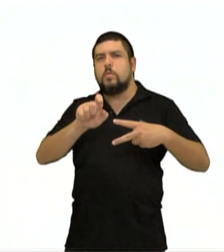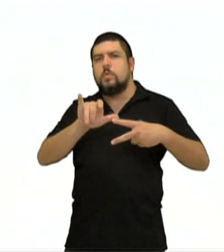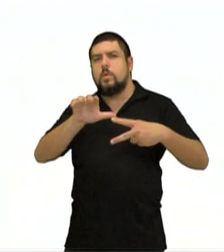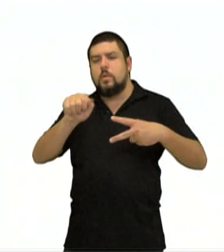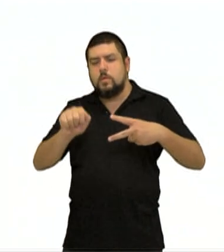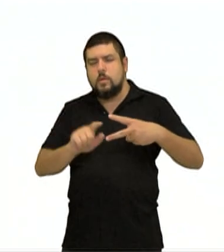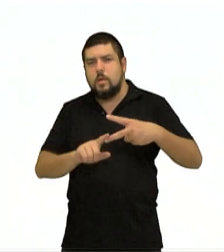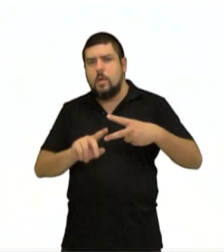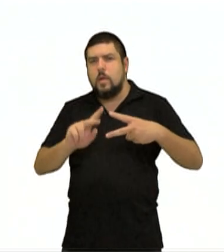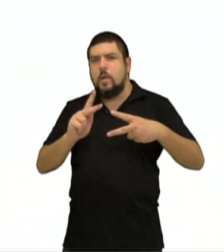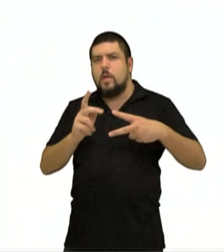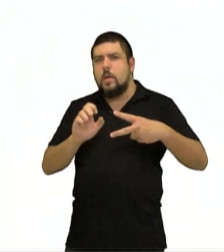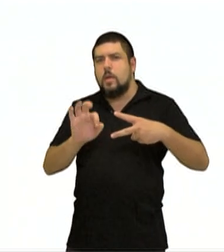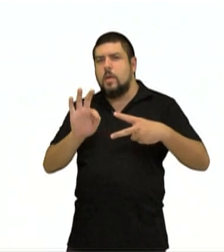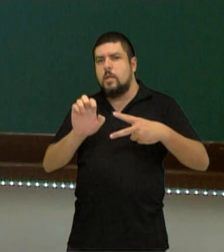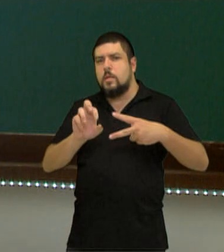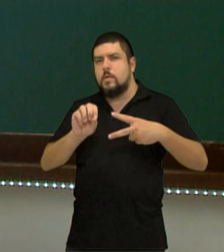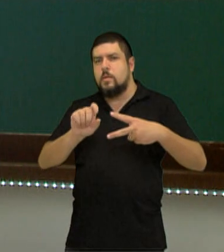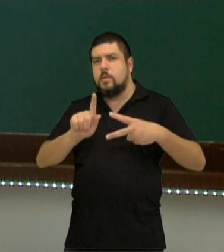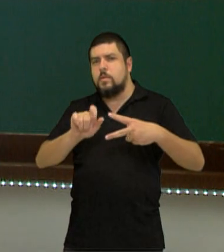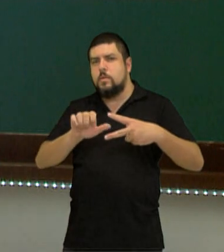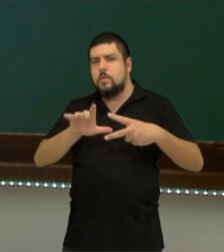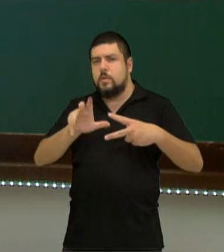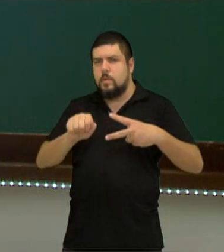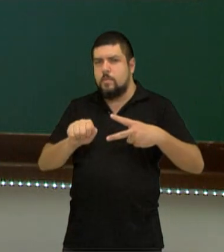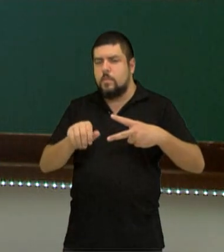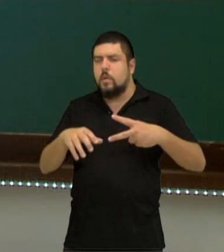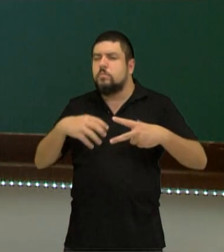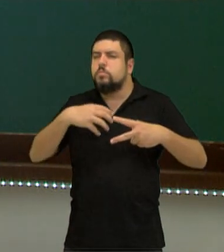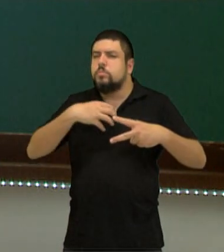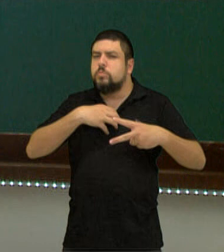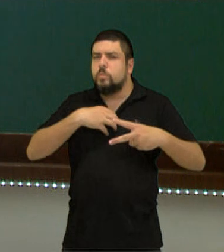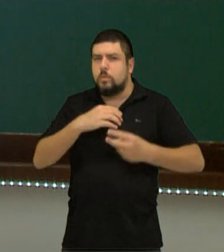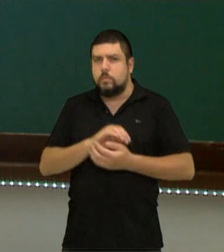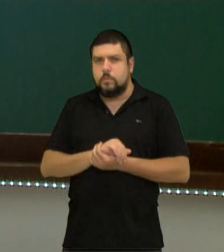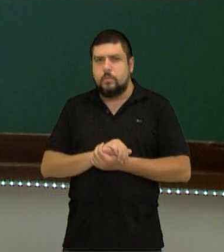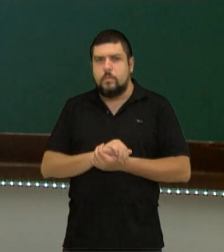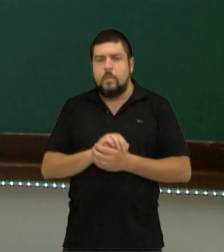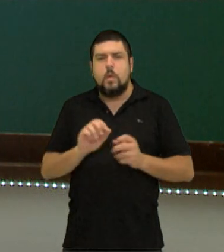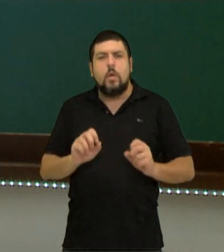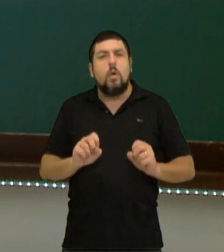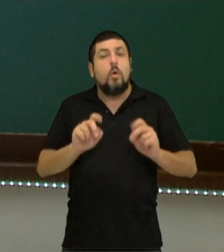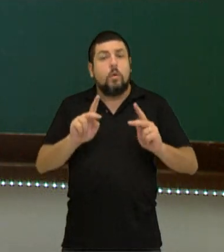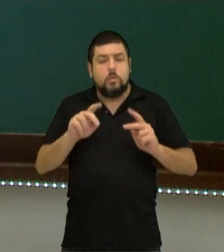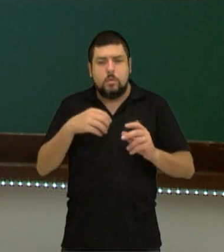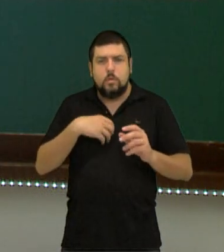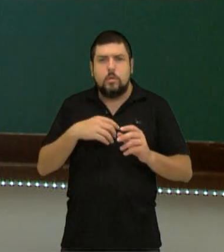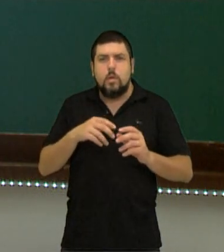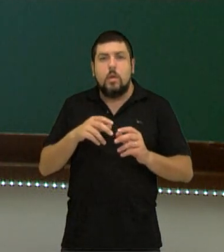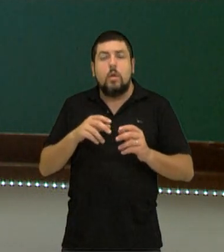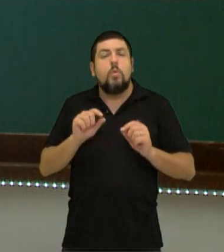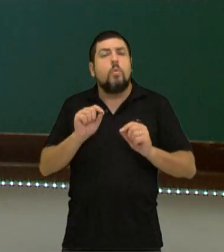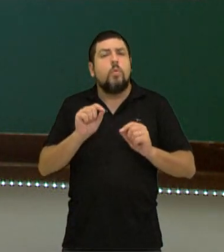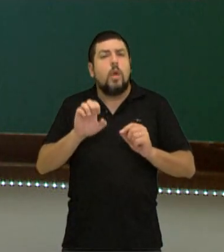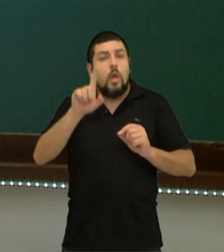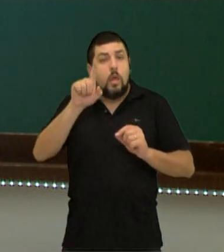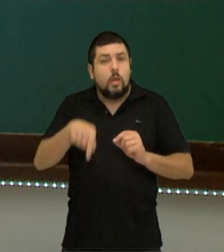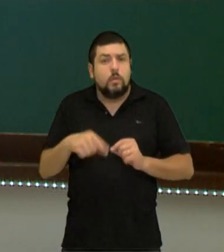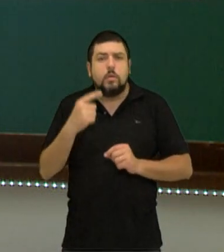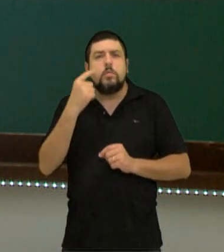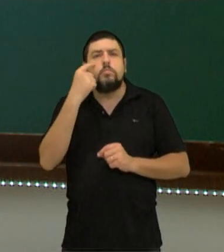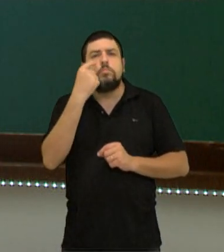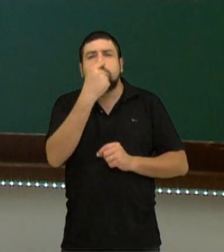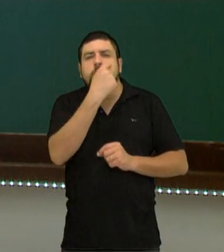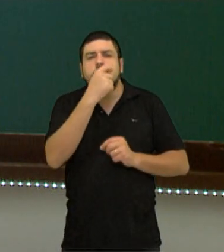seu aspecto. Então, nós utilizamos como critério o aspecto visual, aquilo que